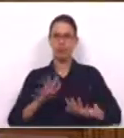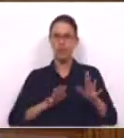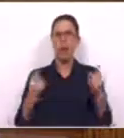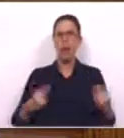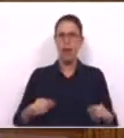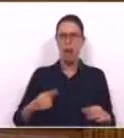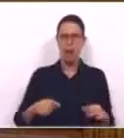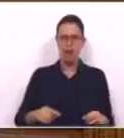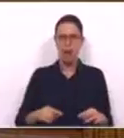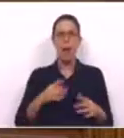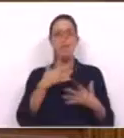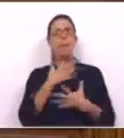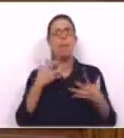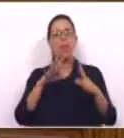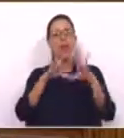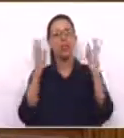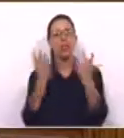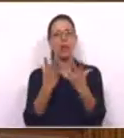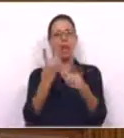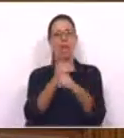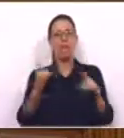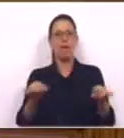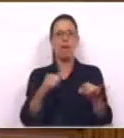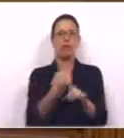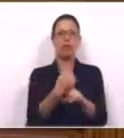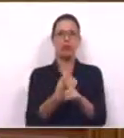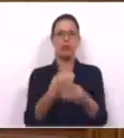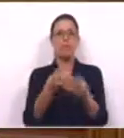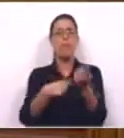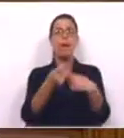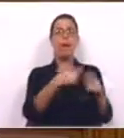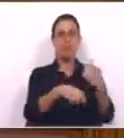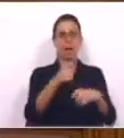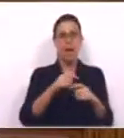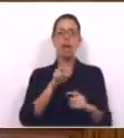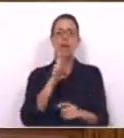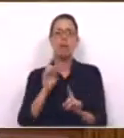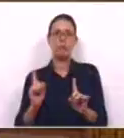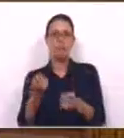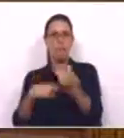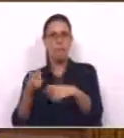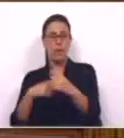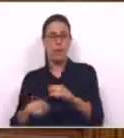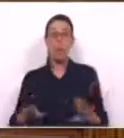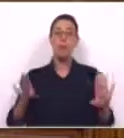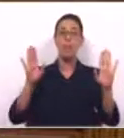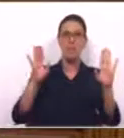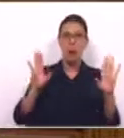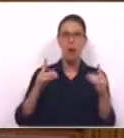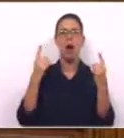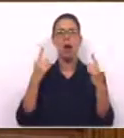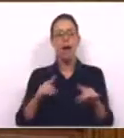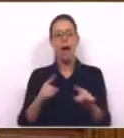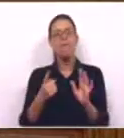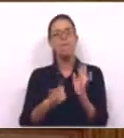digamos assim à generalização desses produtos no mercado e na sua oferta no mercado contudo há